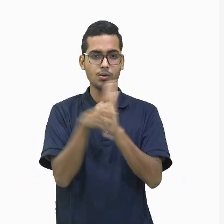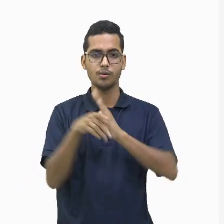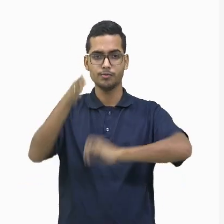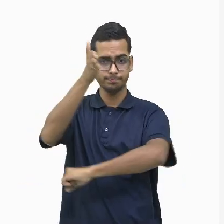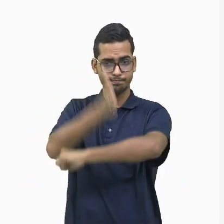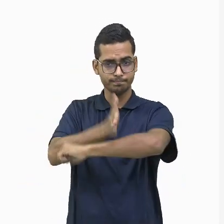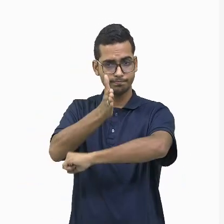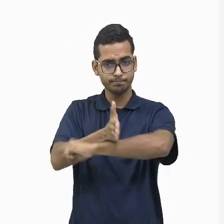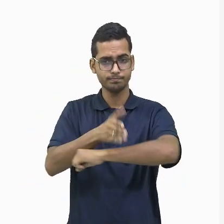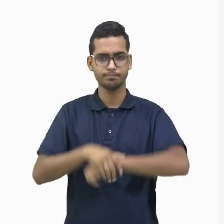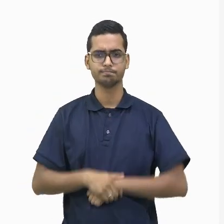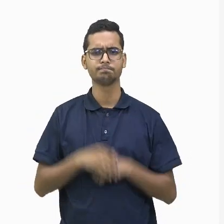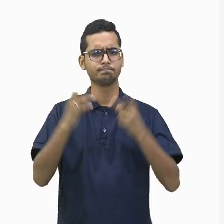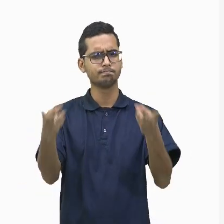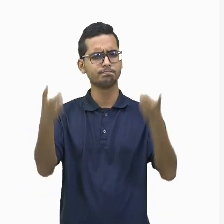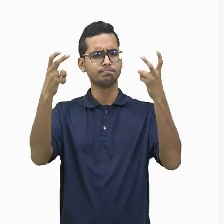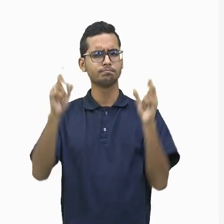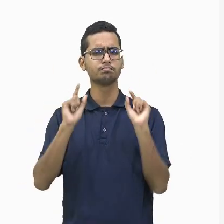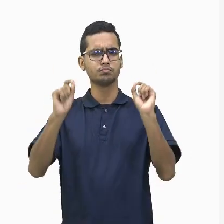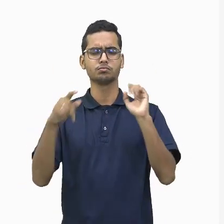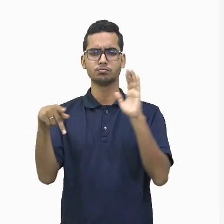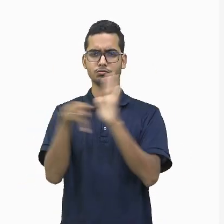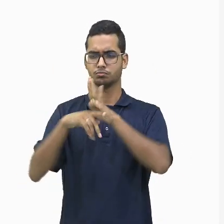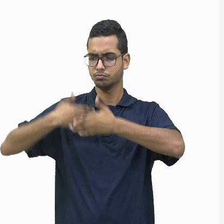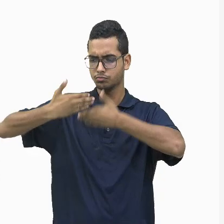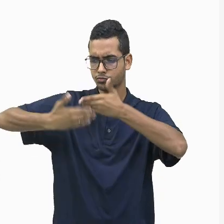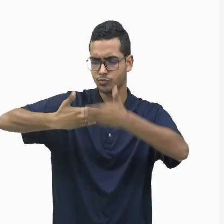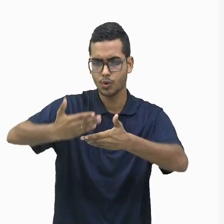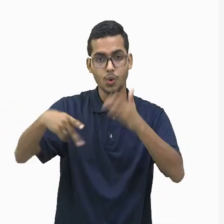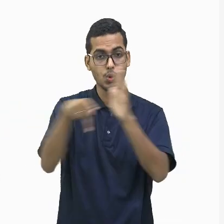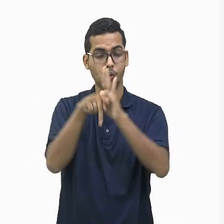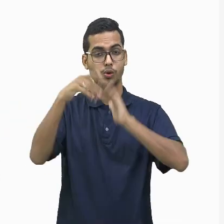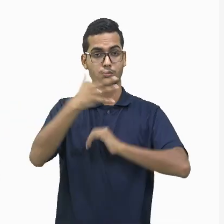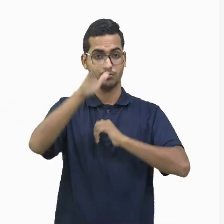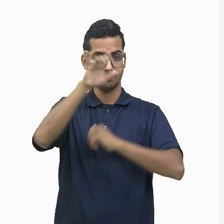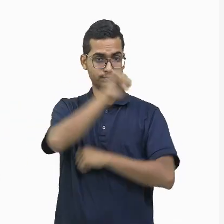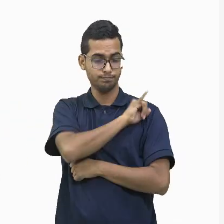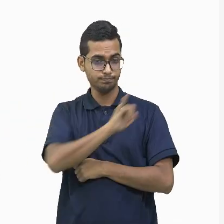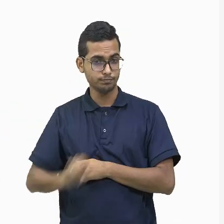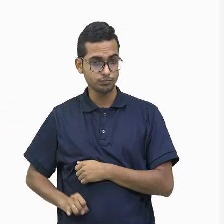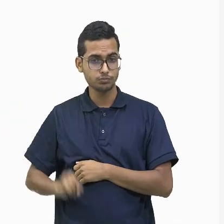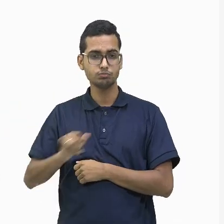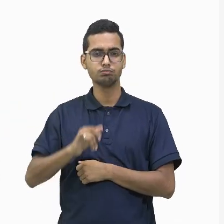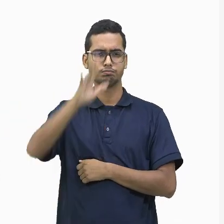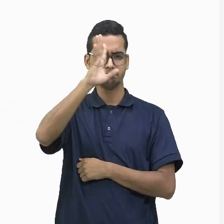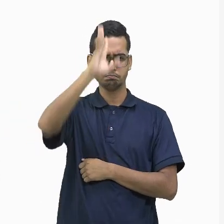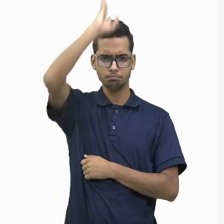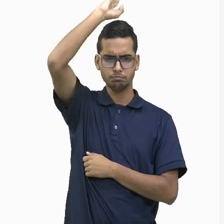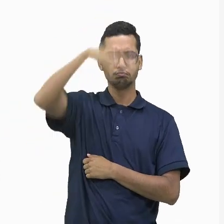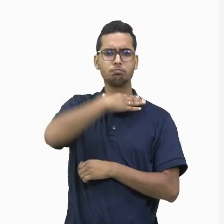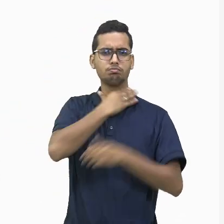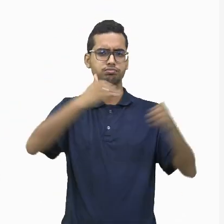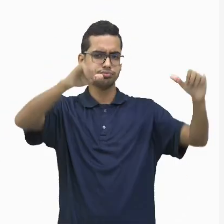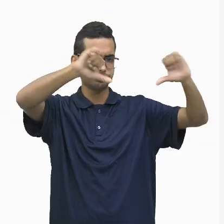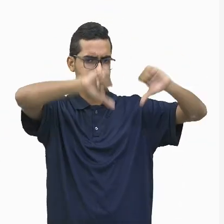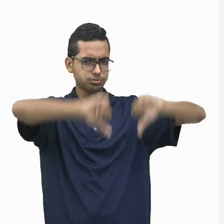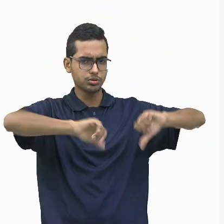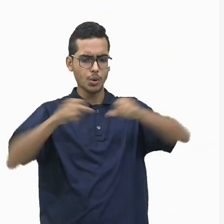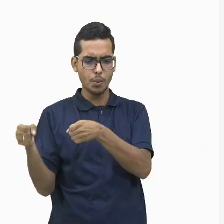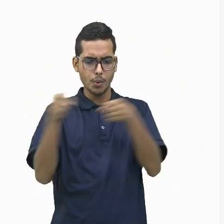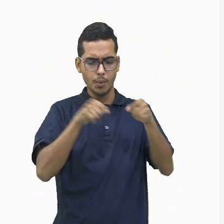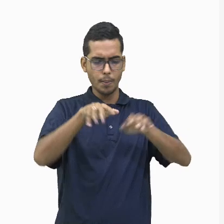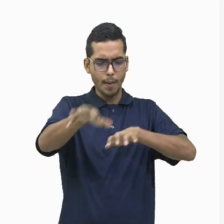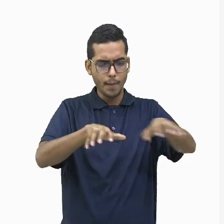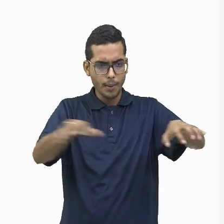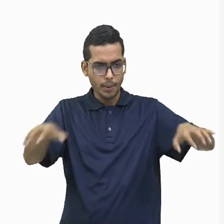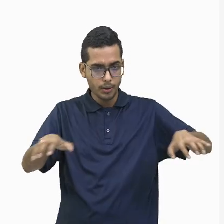que esse processo de queda do Império Romano e essa fragmentação do poder vai levar com que